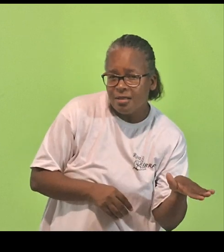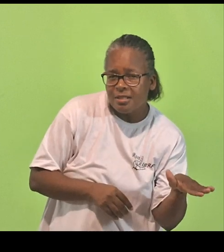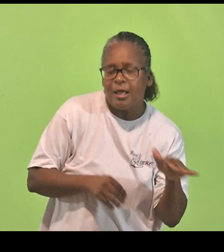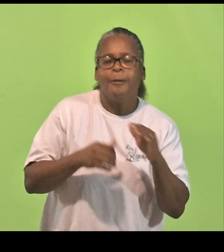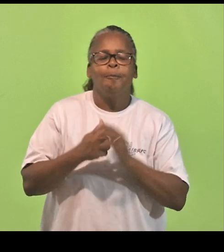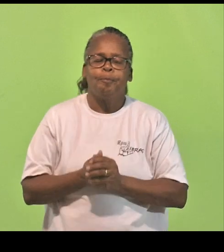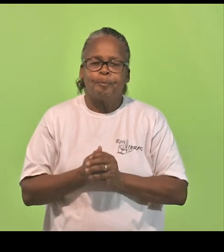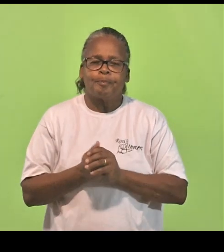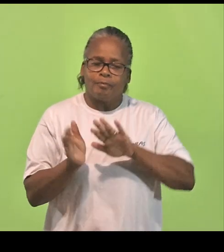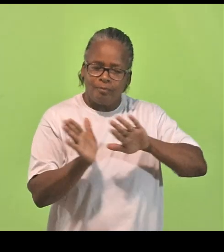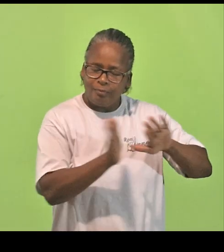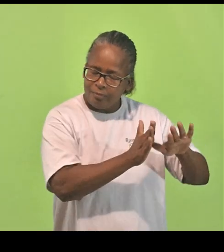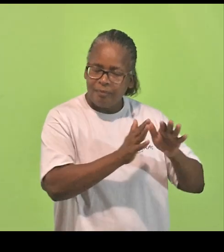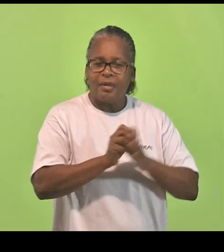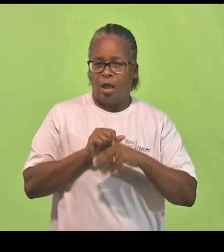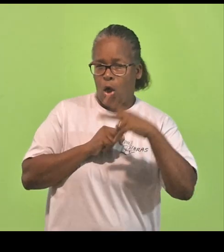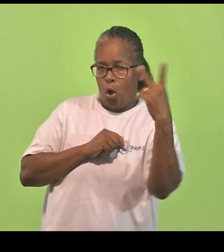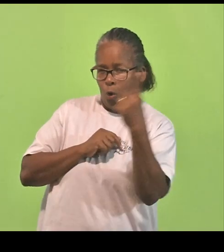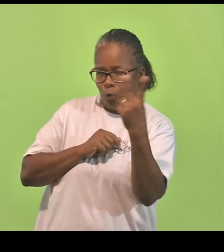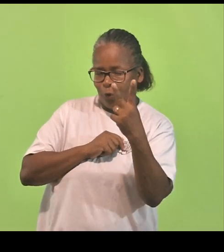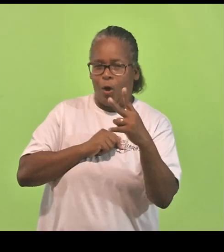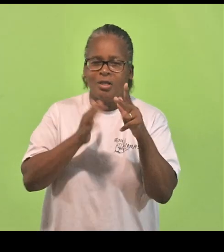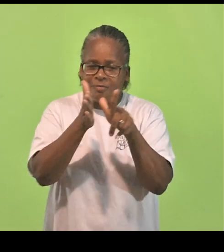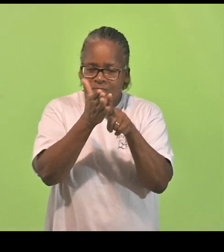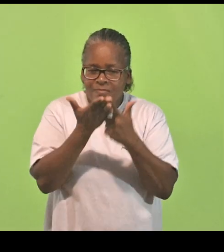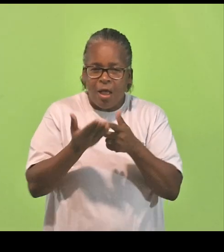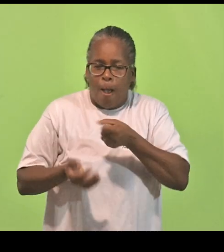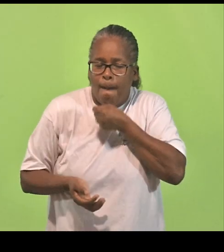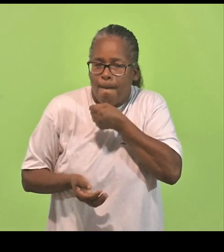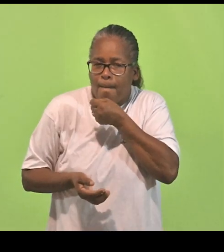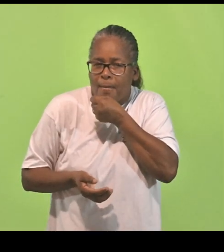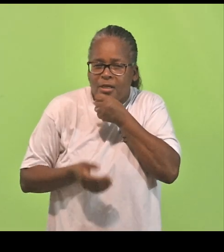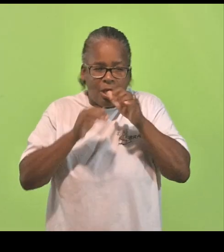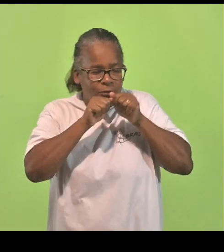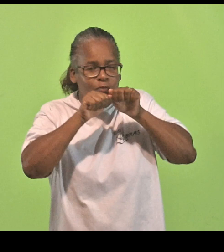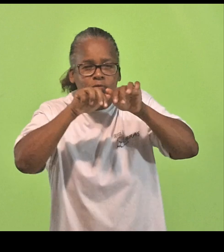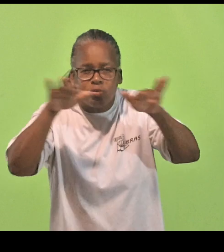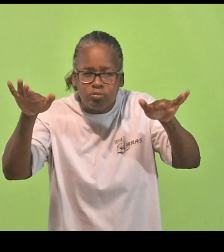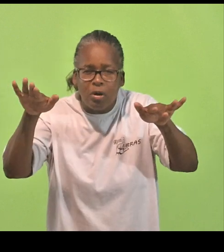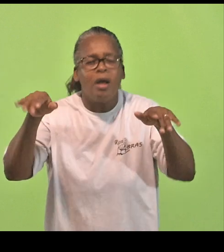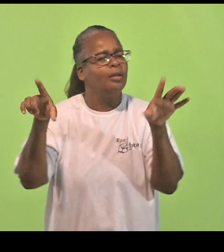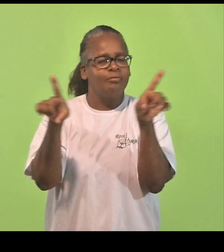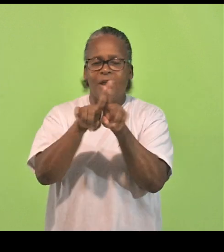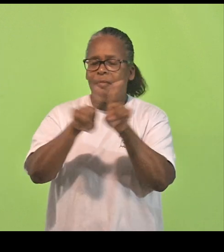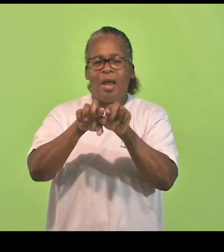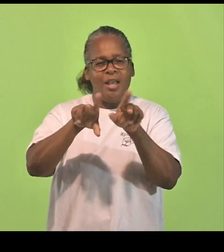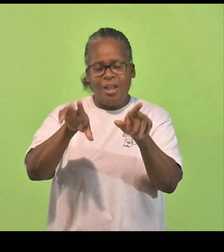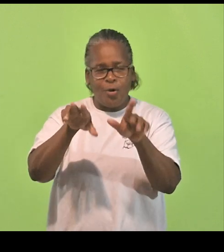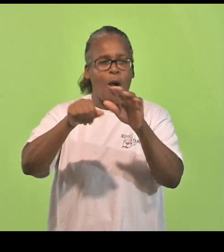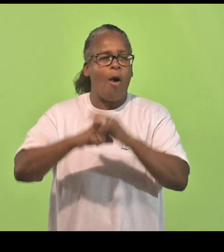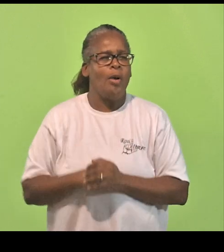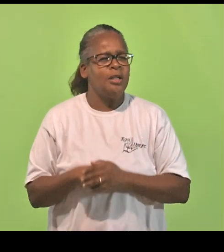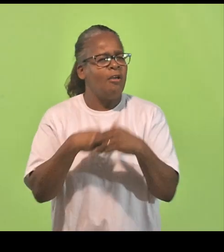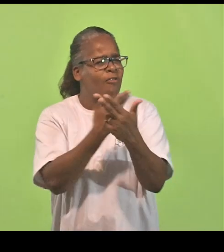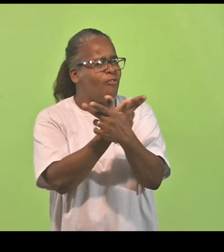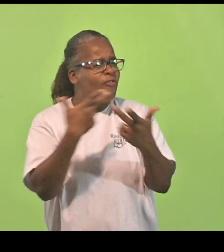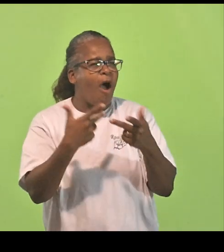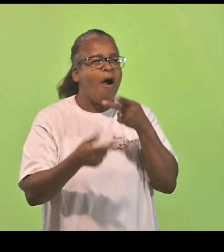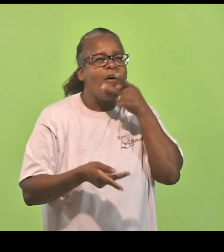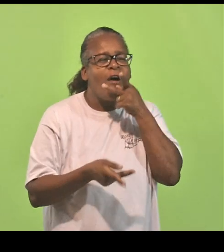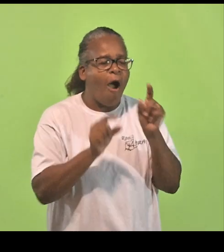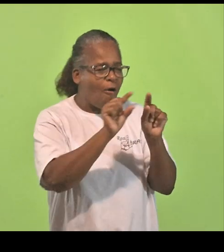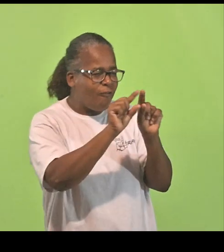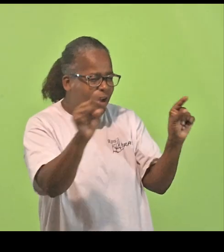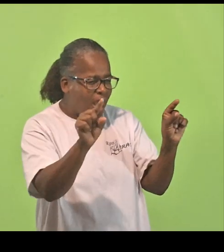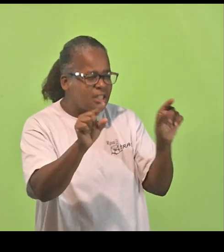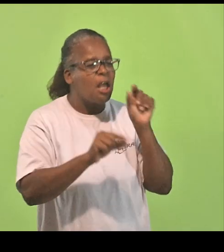A manchete 2 é composta pela mesma sobreposição de mensagens, mas as intervenções manuais adicionam diversas frases como: